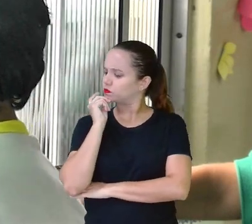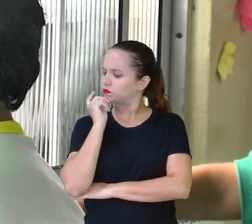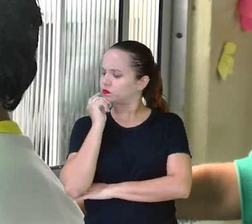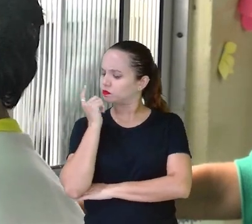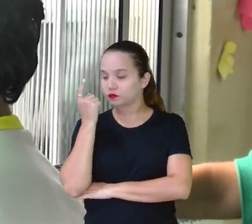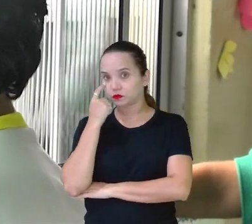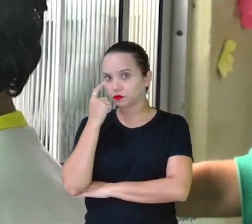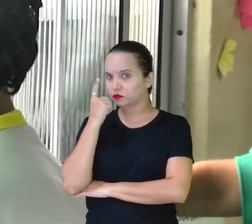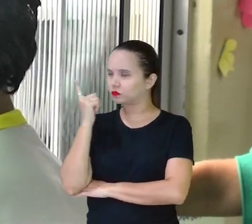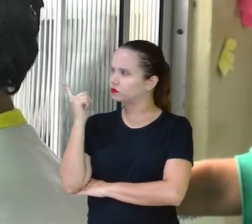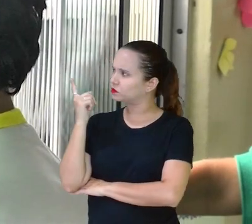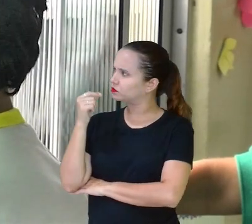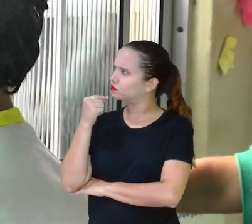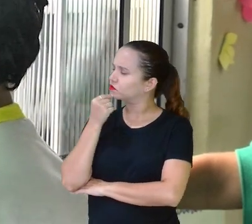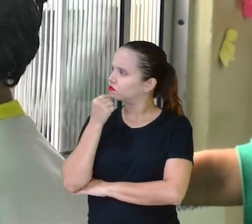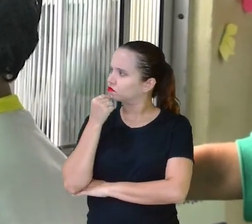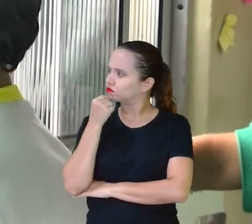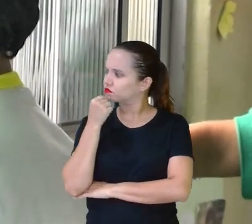Olha só.